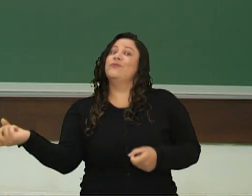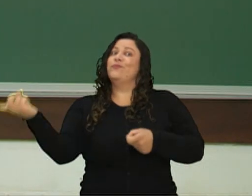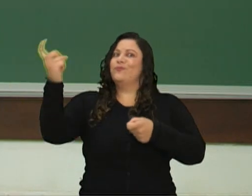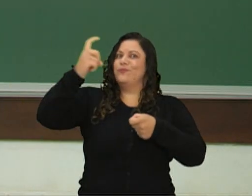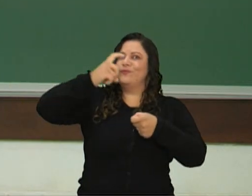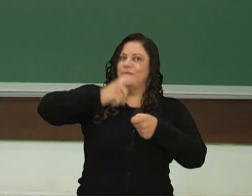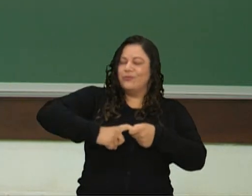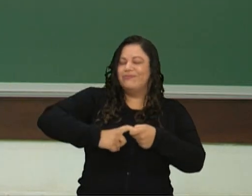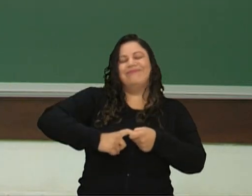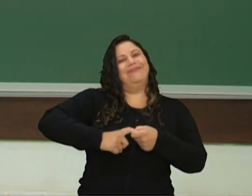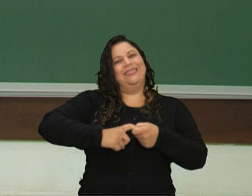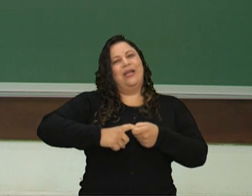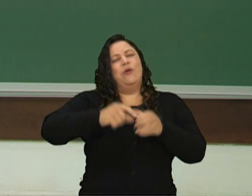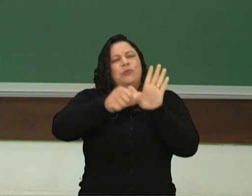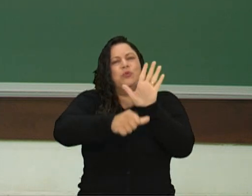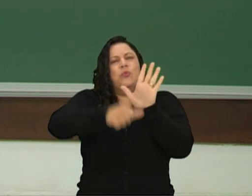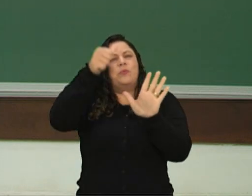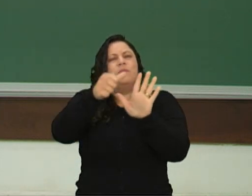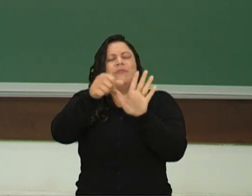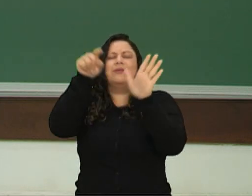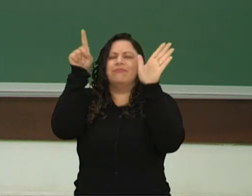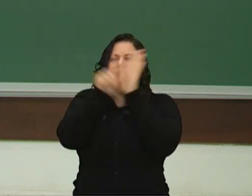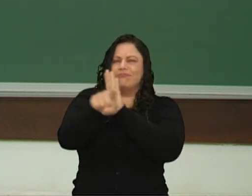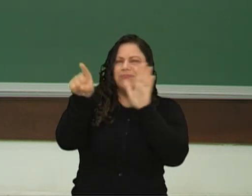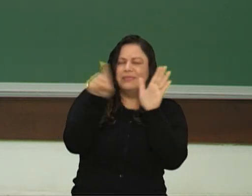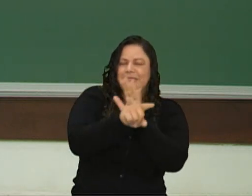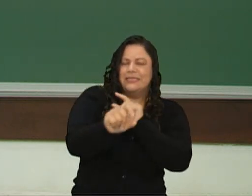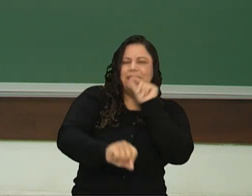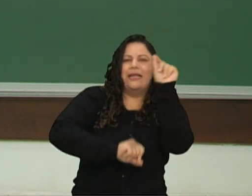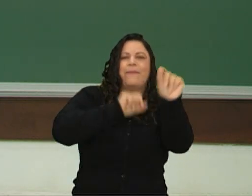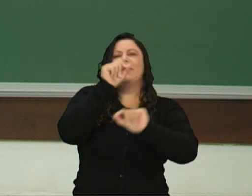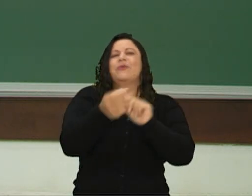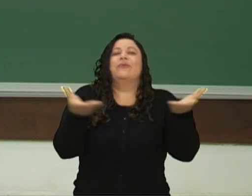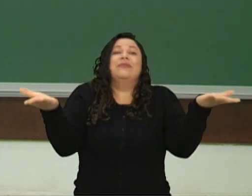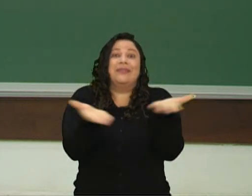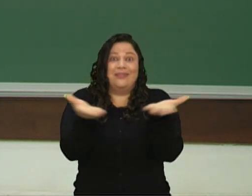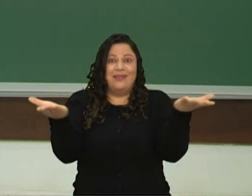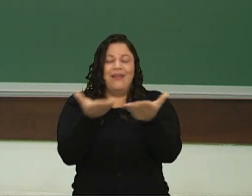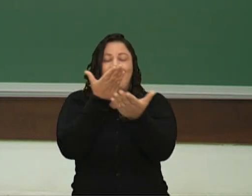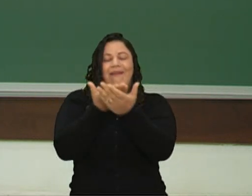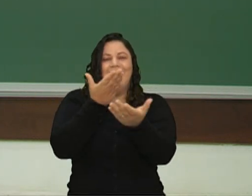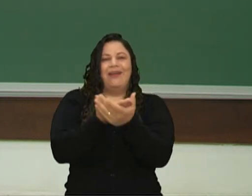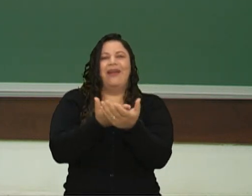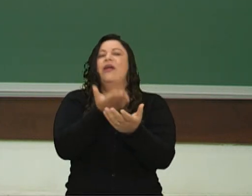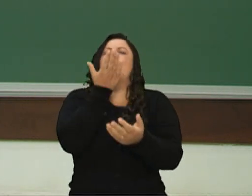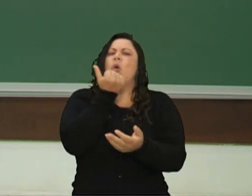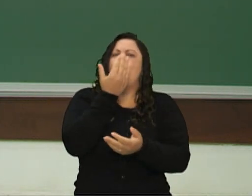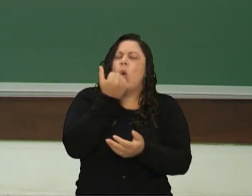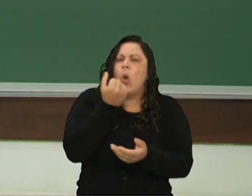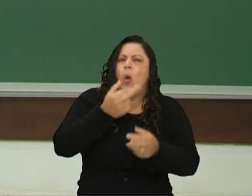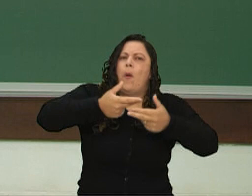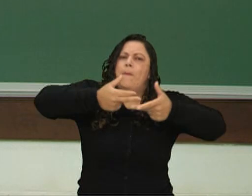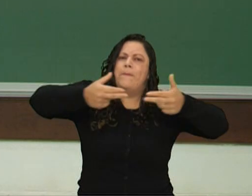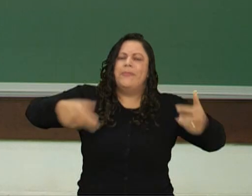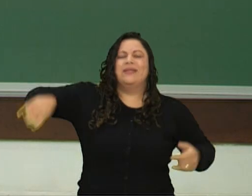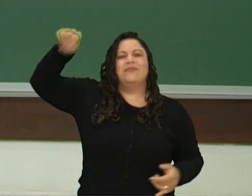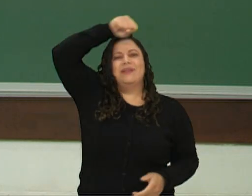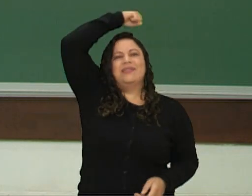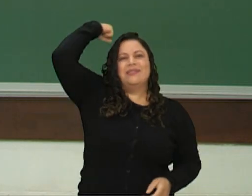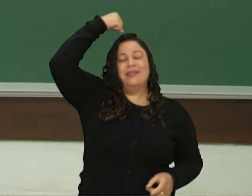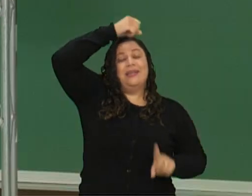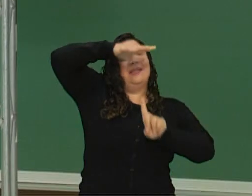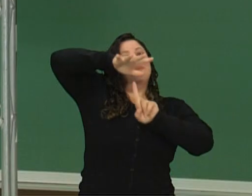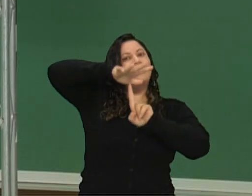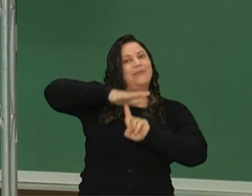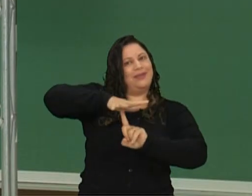Voltamos com o nosso primeiro quiz da aula de hoje sobre alimentos sagrados paranaenses. Bem, o